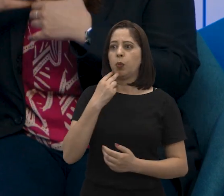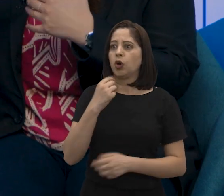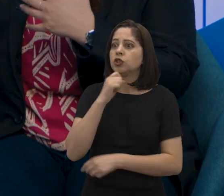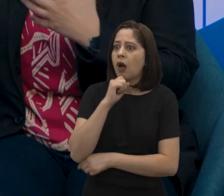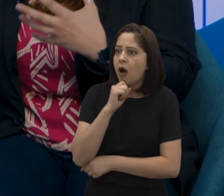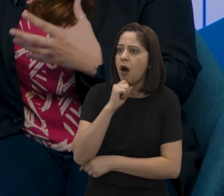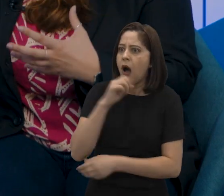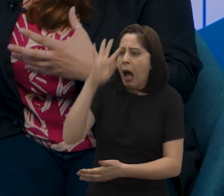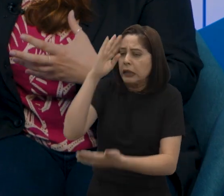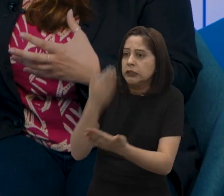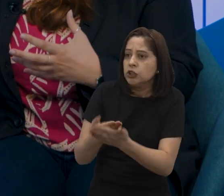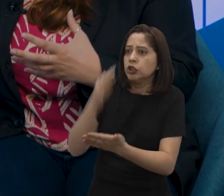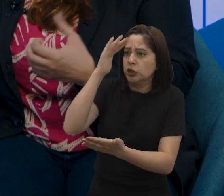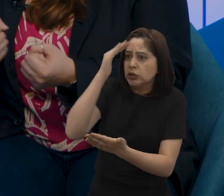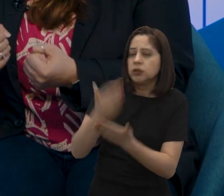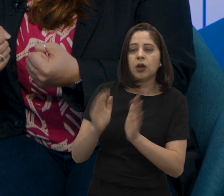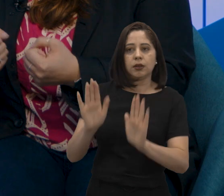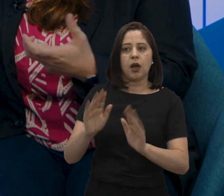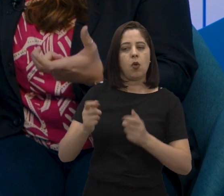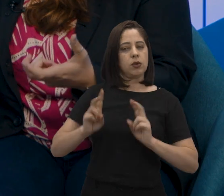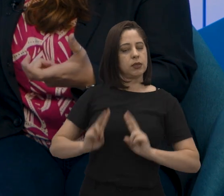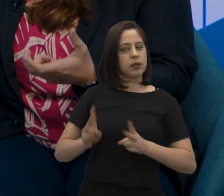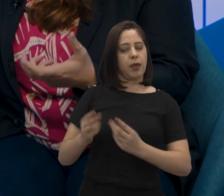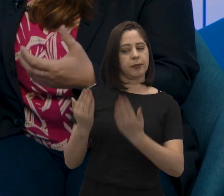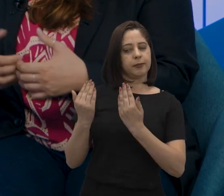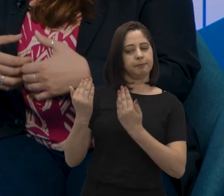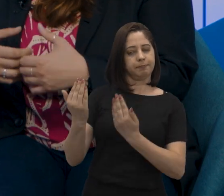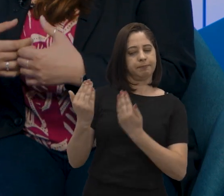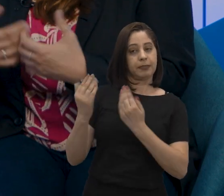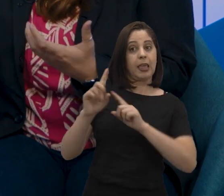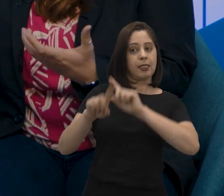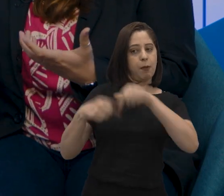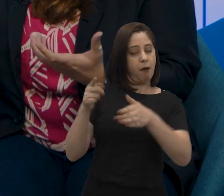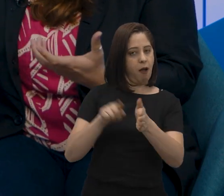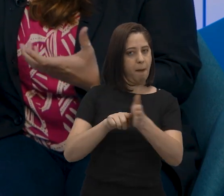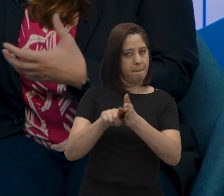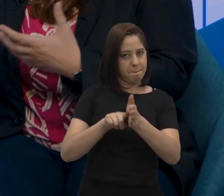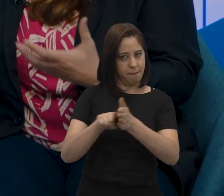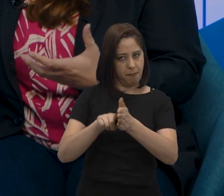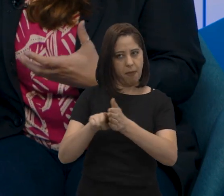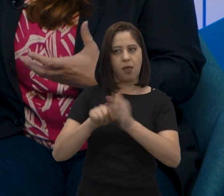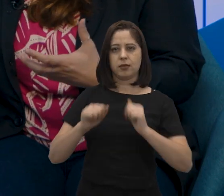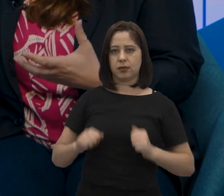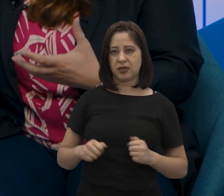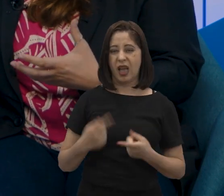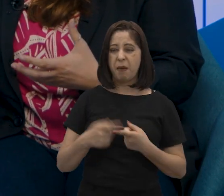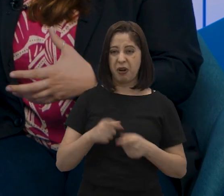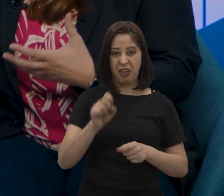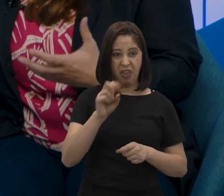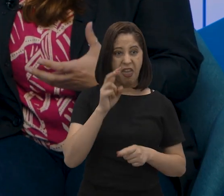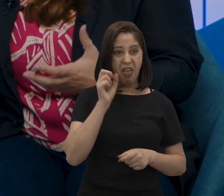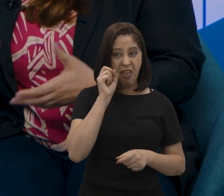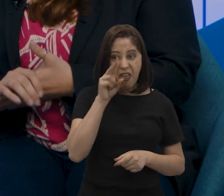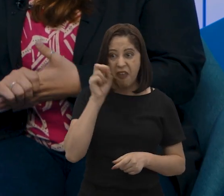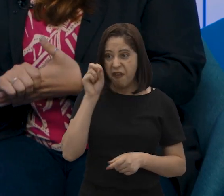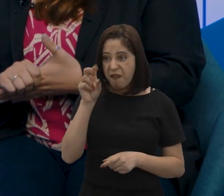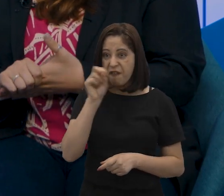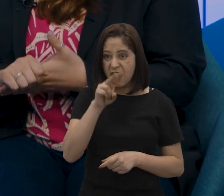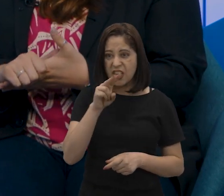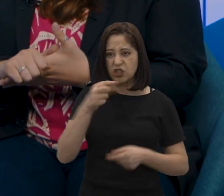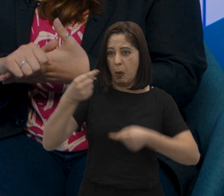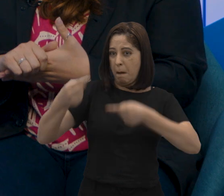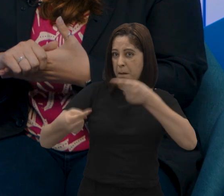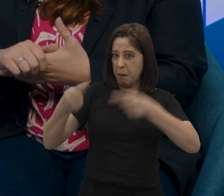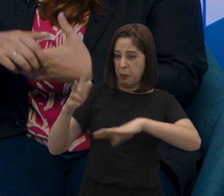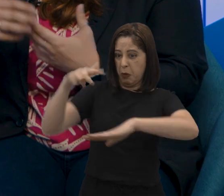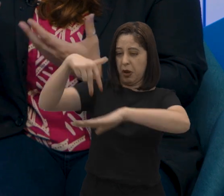não comprar isso com tanta fidelidade mesmo, como, né, a gente vê muitas pessoas que a gente chama de político de estimação, né?